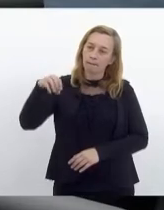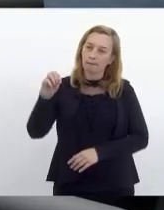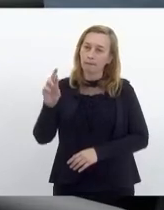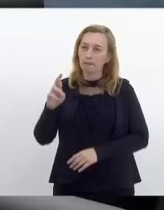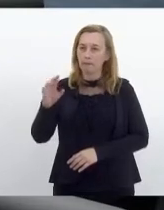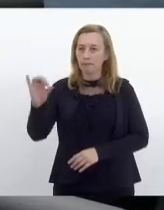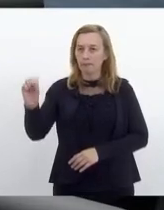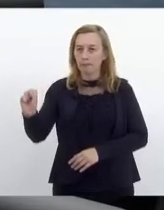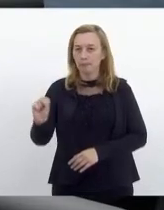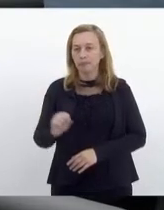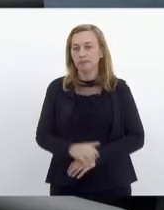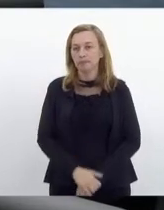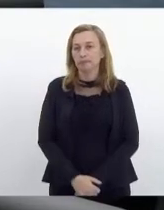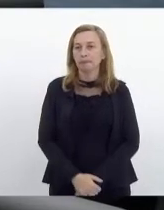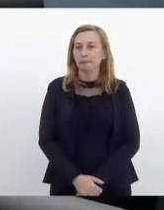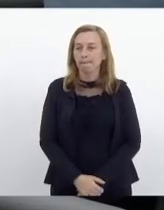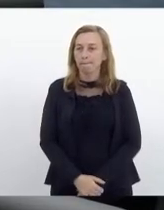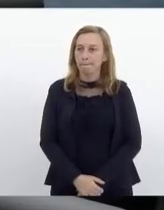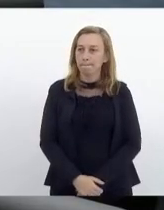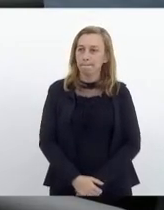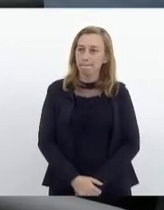Deputado Anderson Moraes.